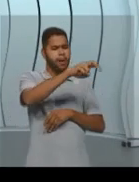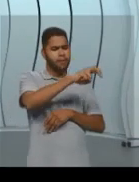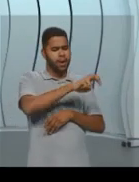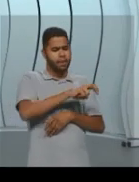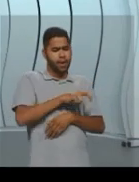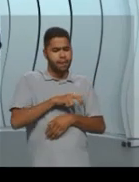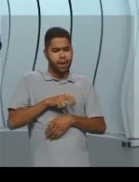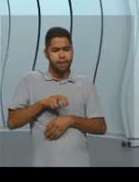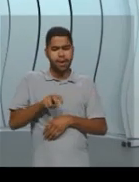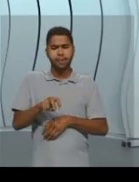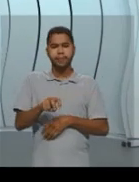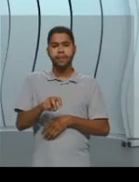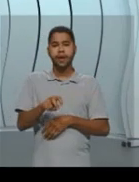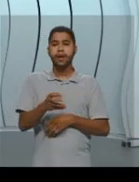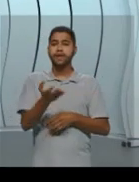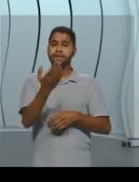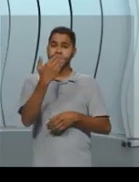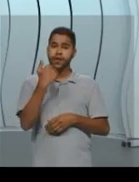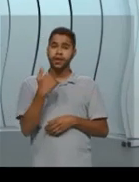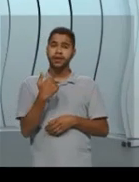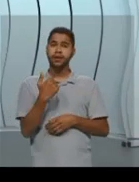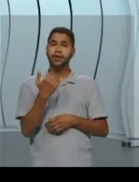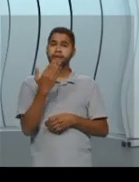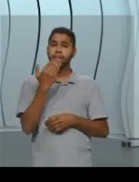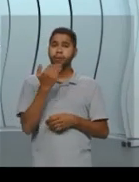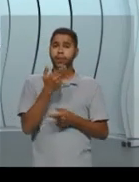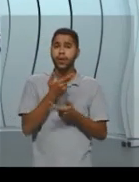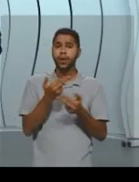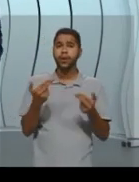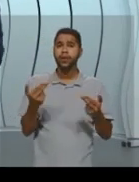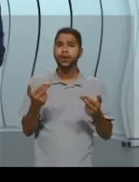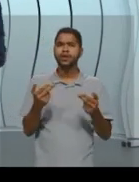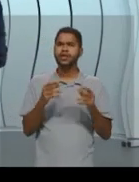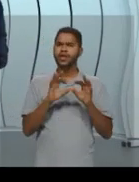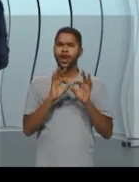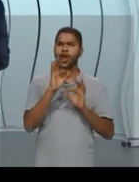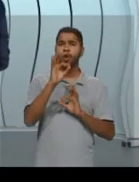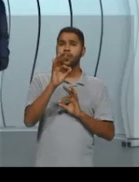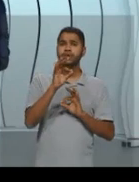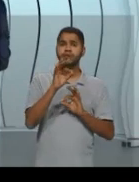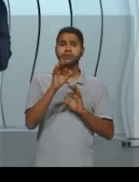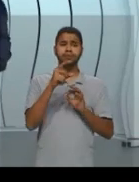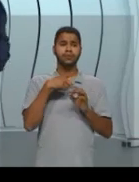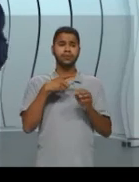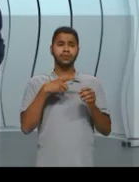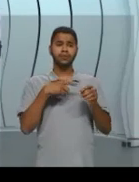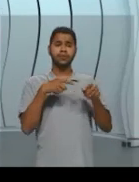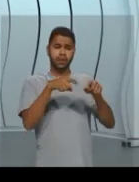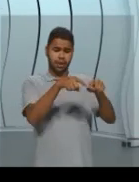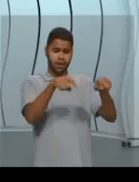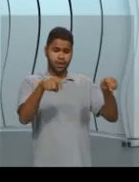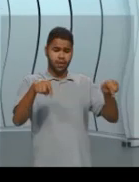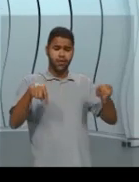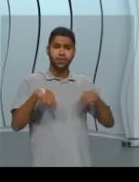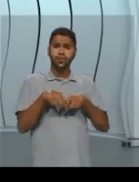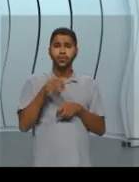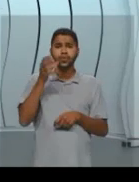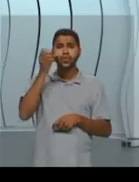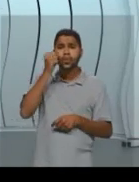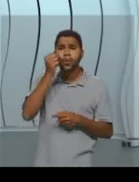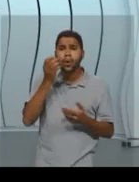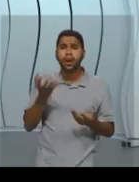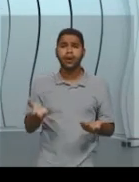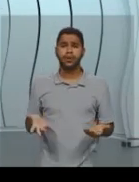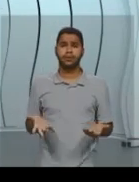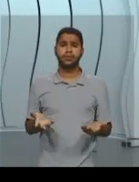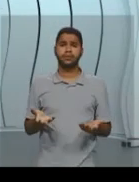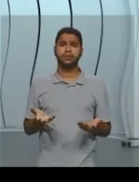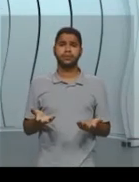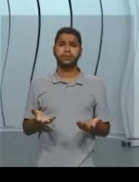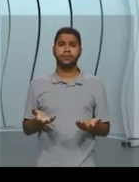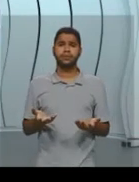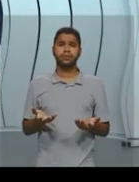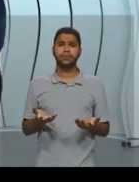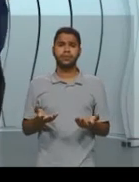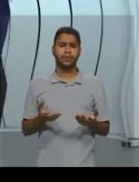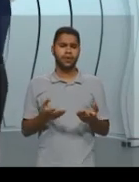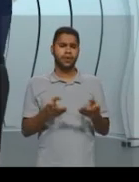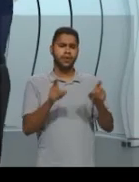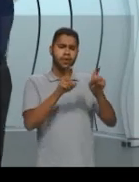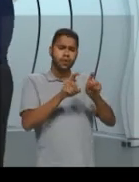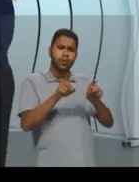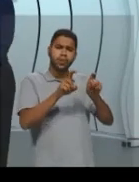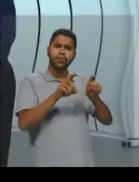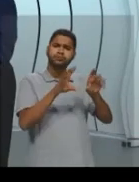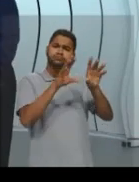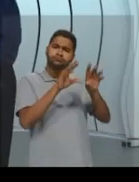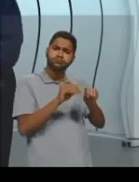então o menino não está mais longe, né? Ele está no quarto, né? Essa dedução desligue o